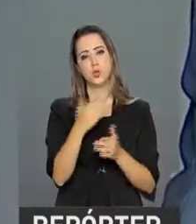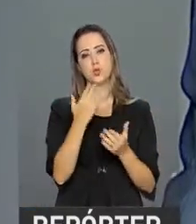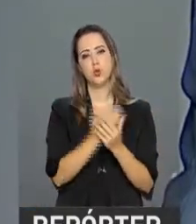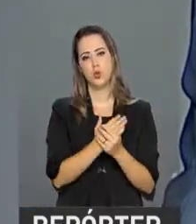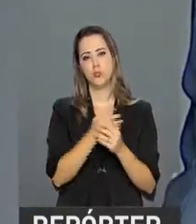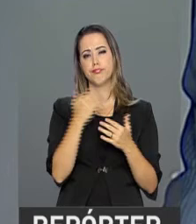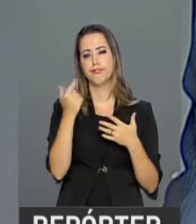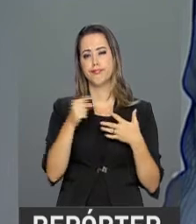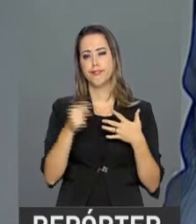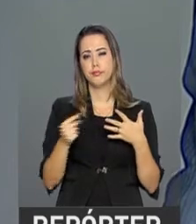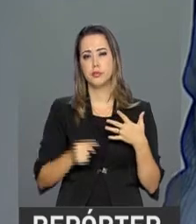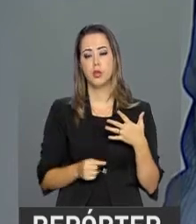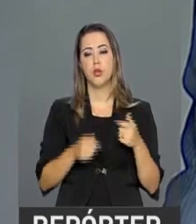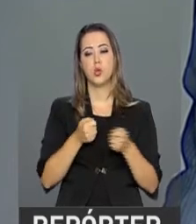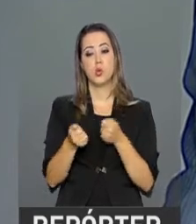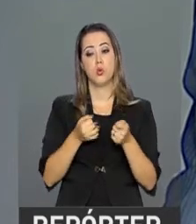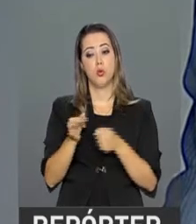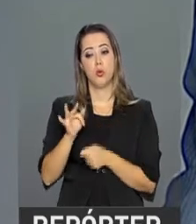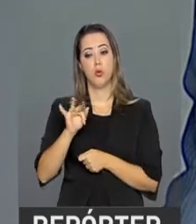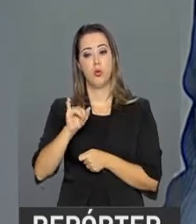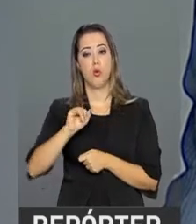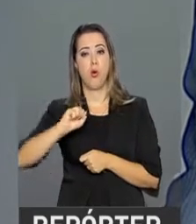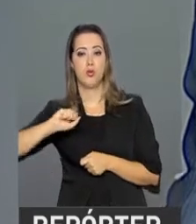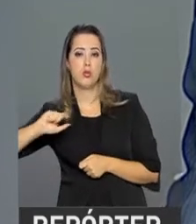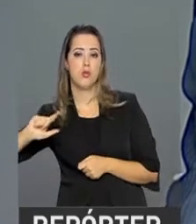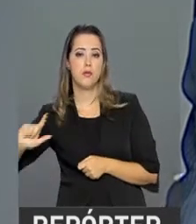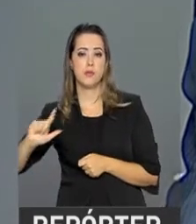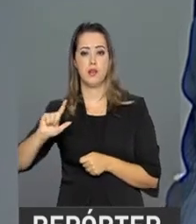ajuste fiscal é que